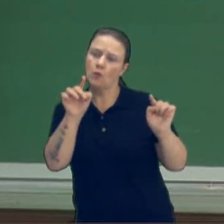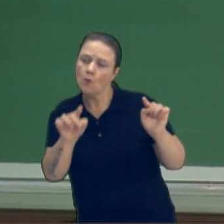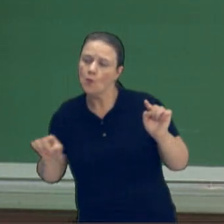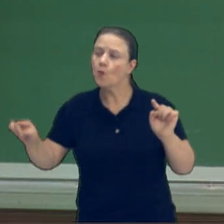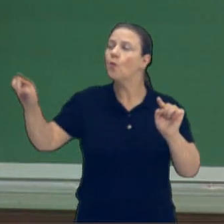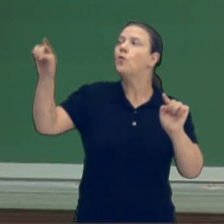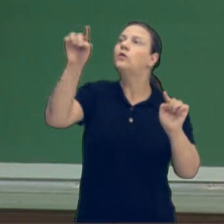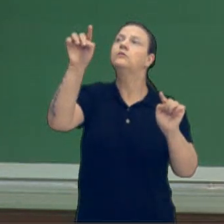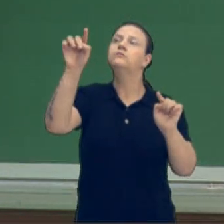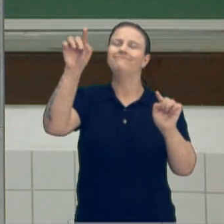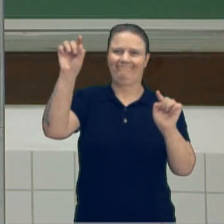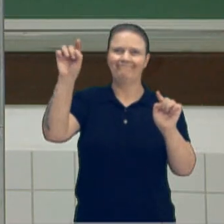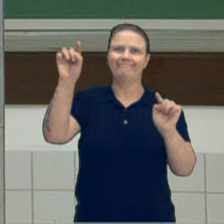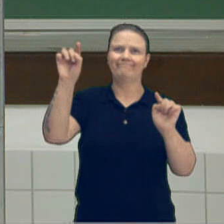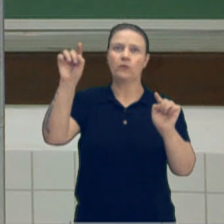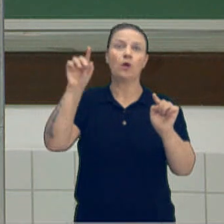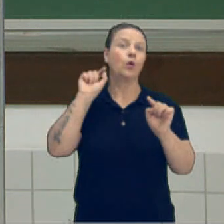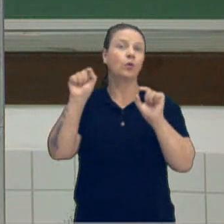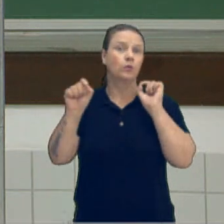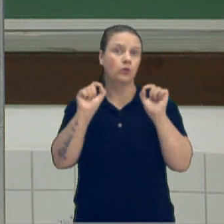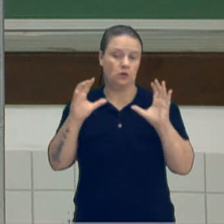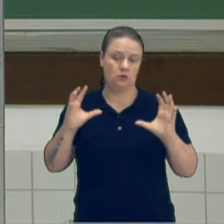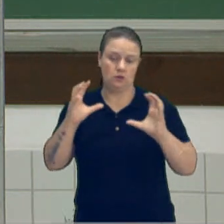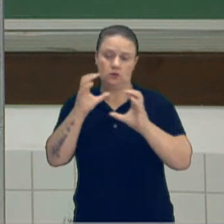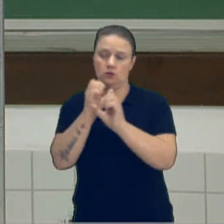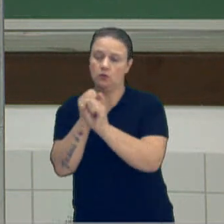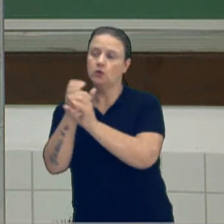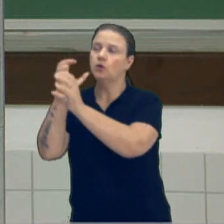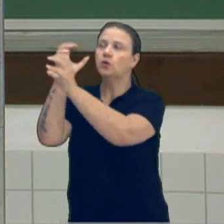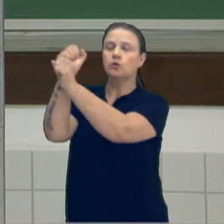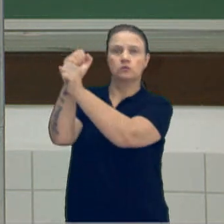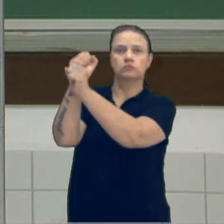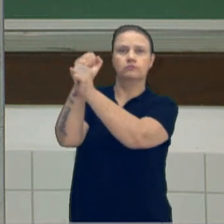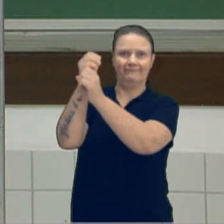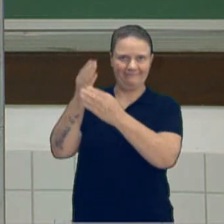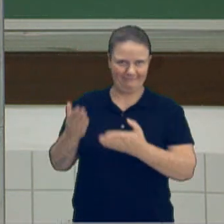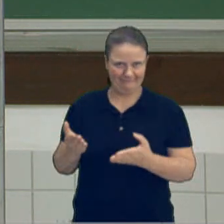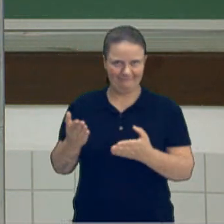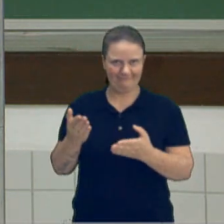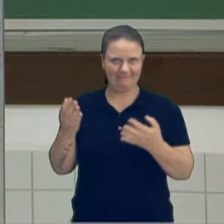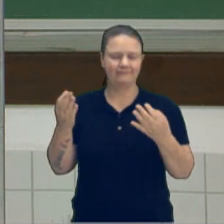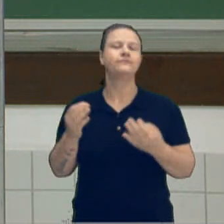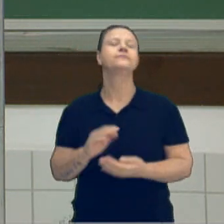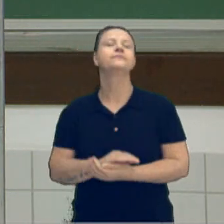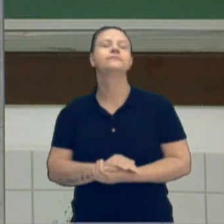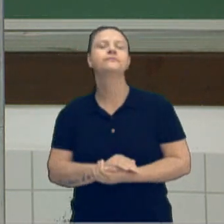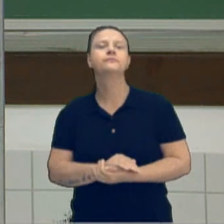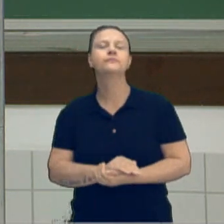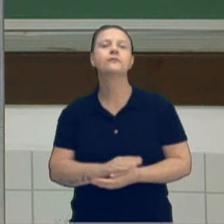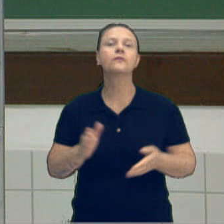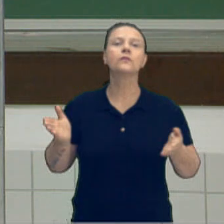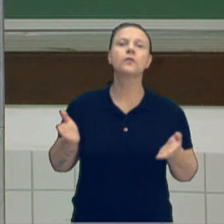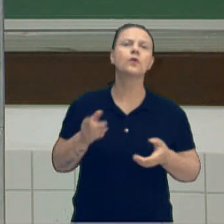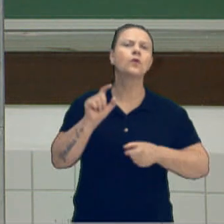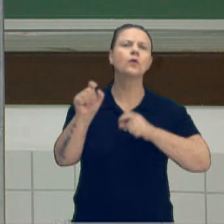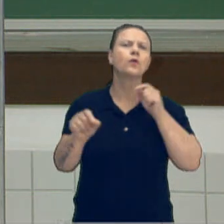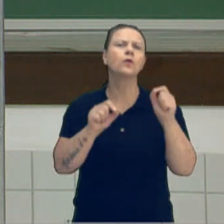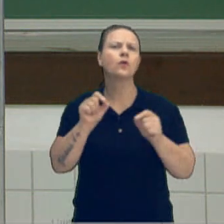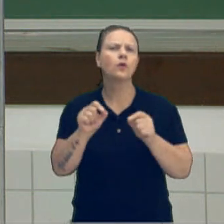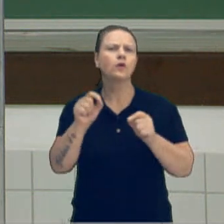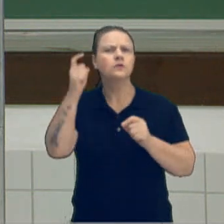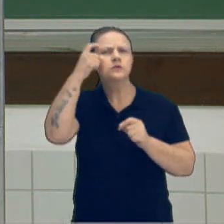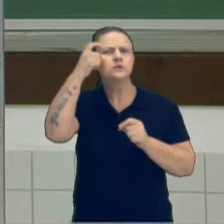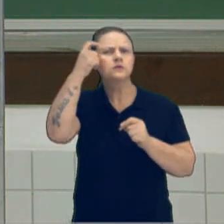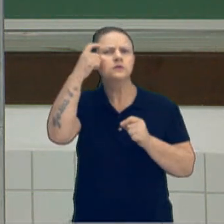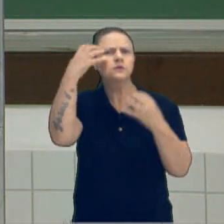espaço aqui, tá? Porque a gente está somando essas duas metades de circunferência, perfeito? Bom, o que vai ser o nosso